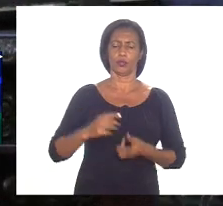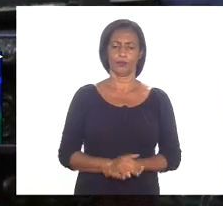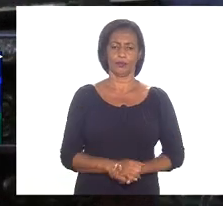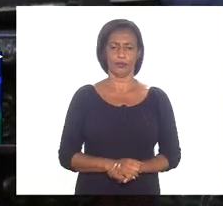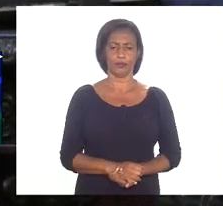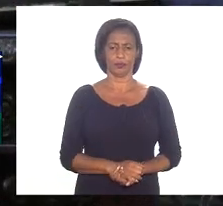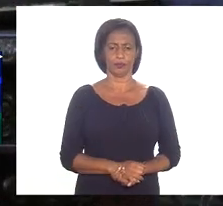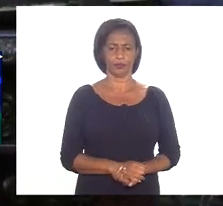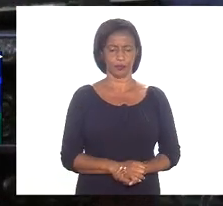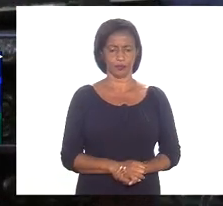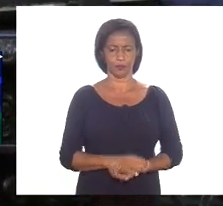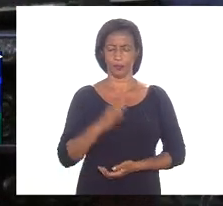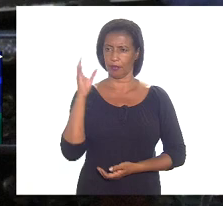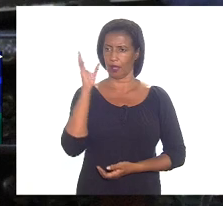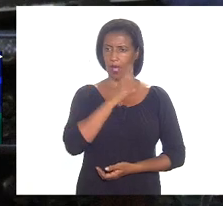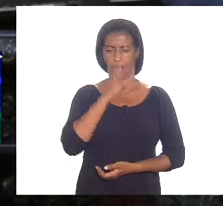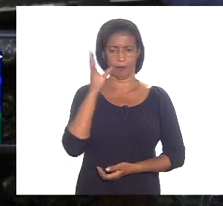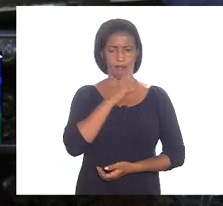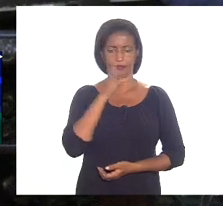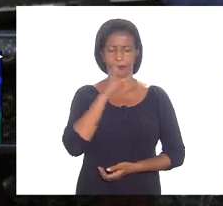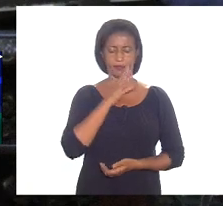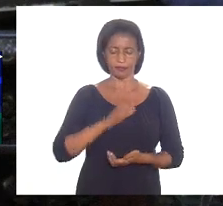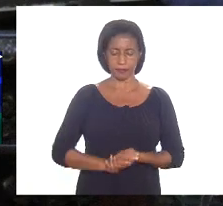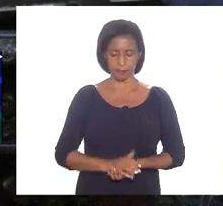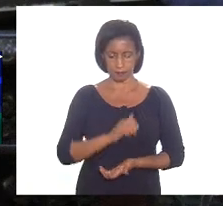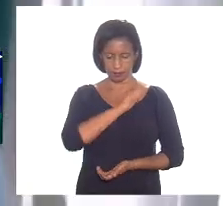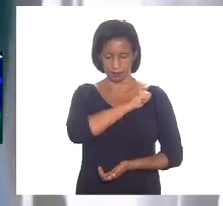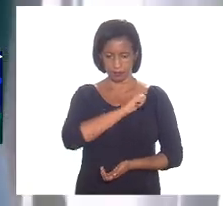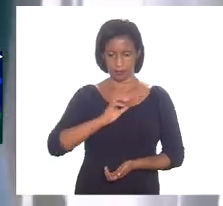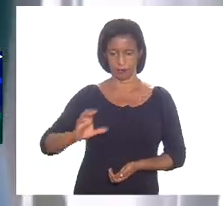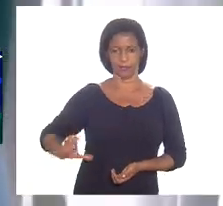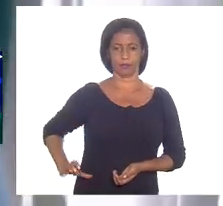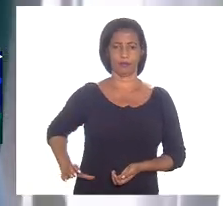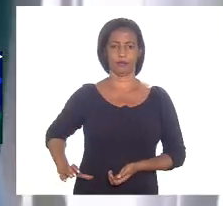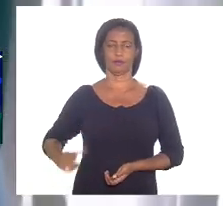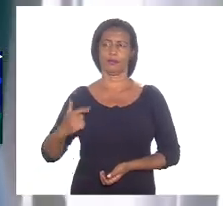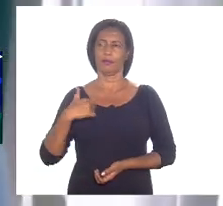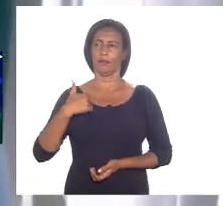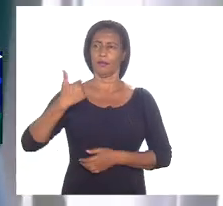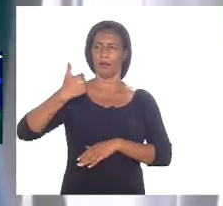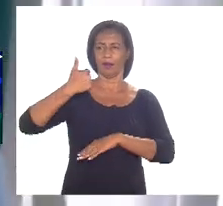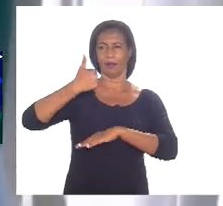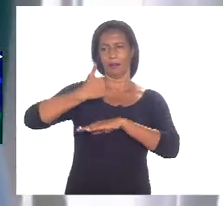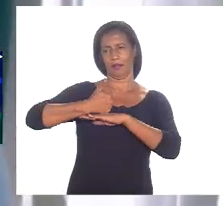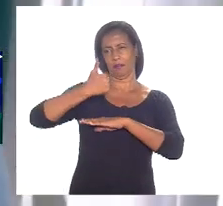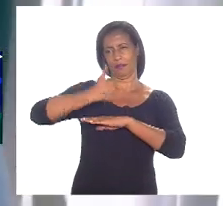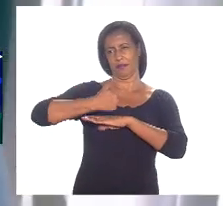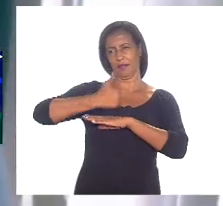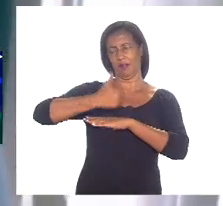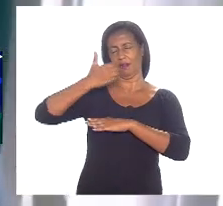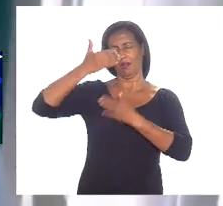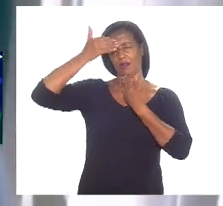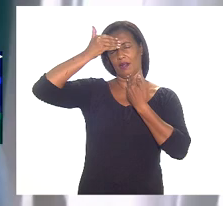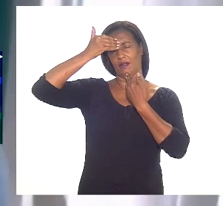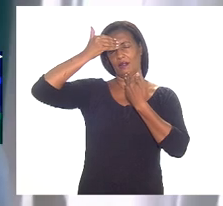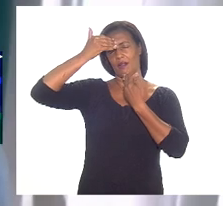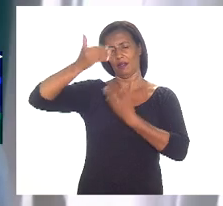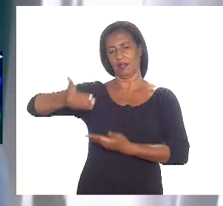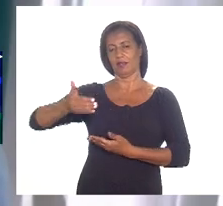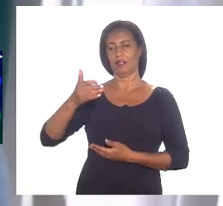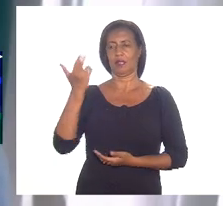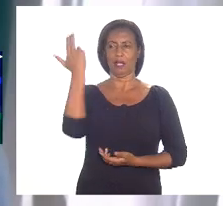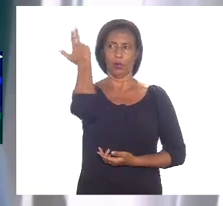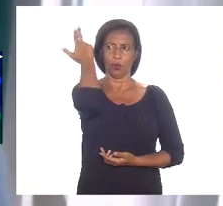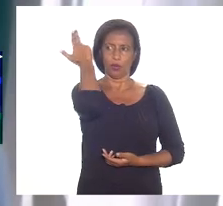waldeck E aí é feriado eu quero em primeiro lugar agradecer ao André a